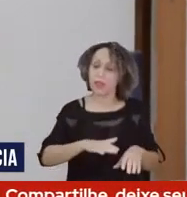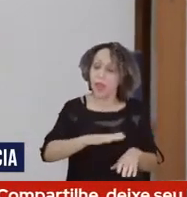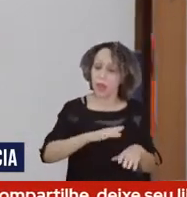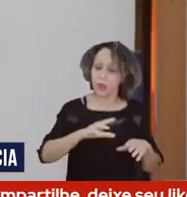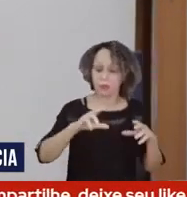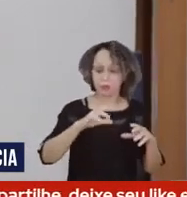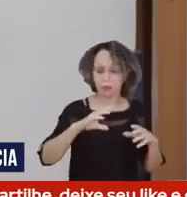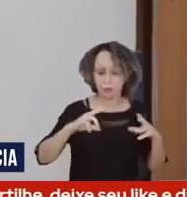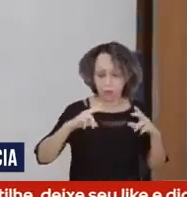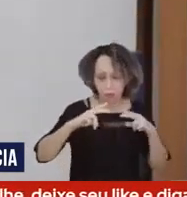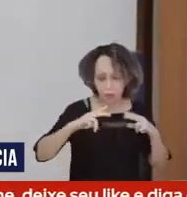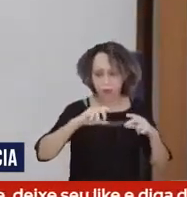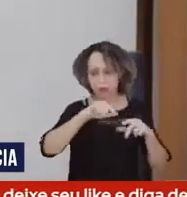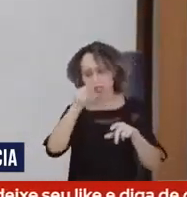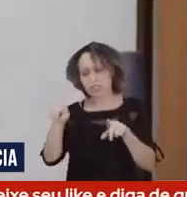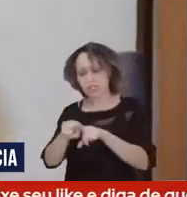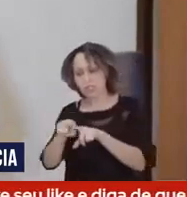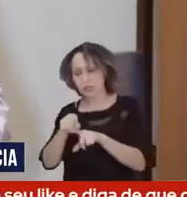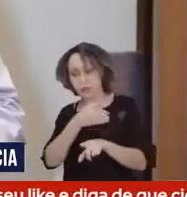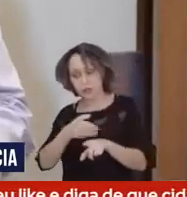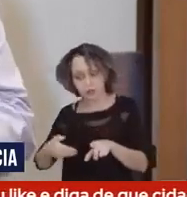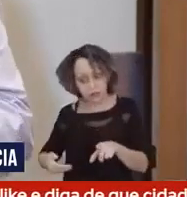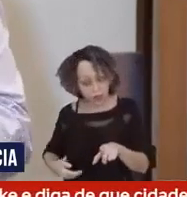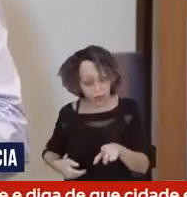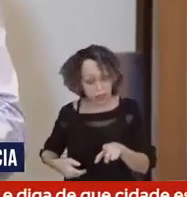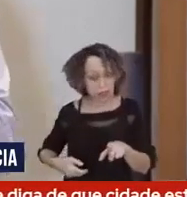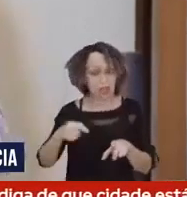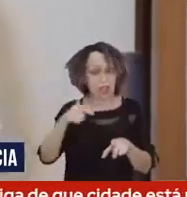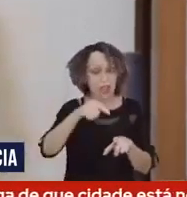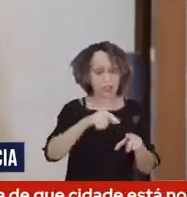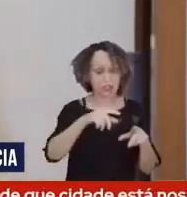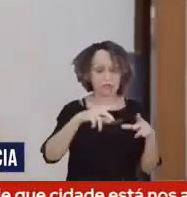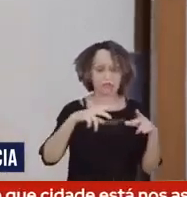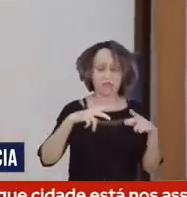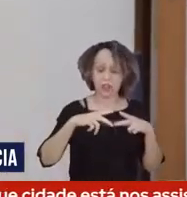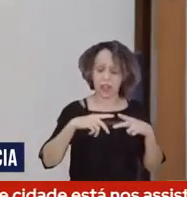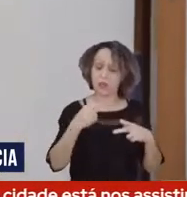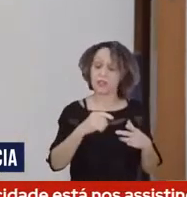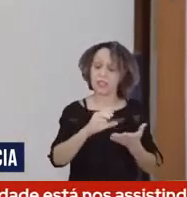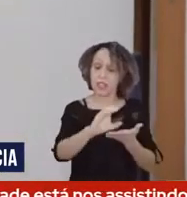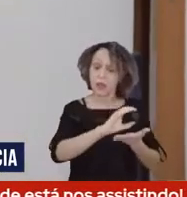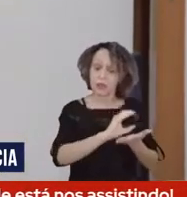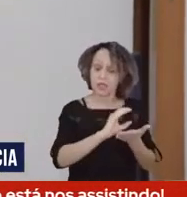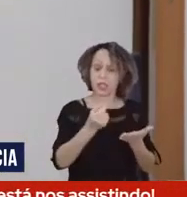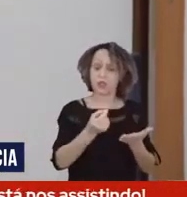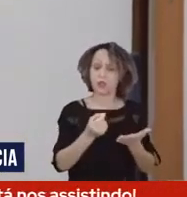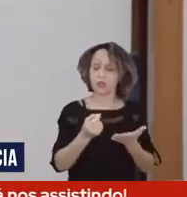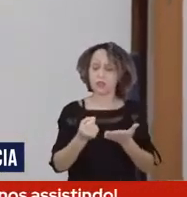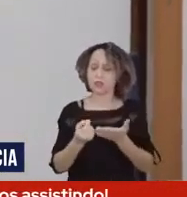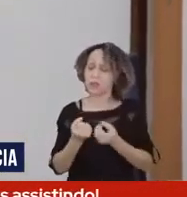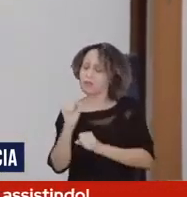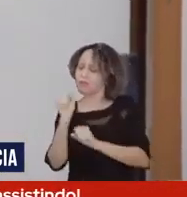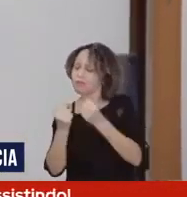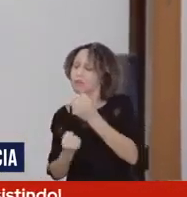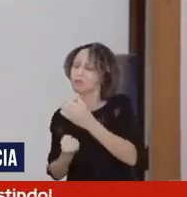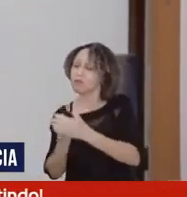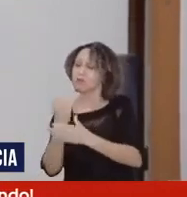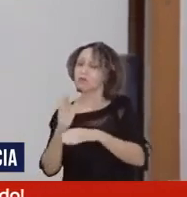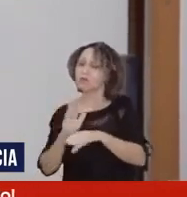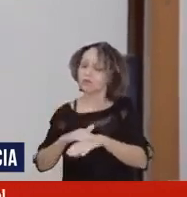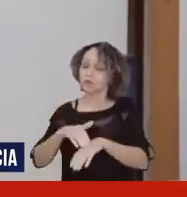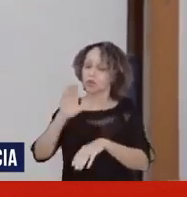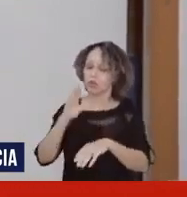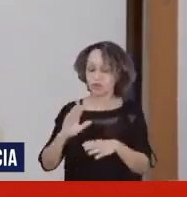para que sejam novos investimentos. Por outro lado, ela tem uma função estatal e tem que ser utilizada como uma estratégia